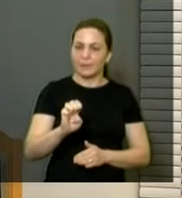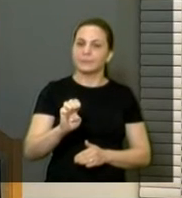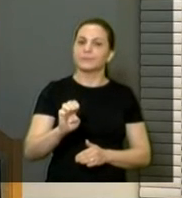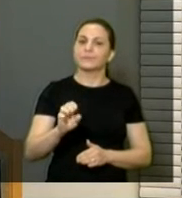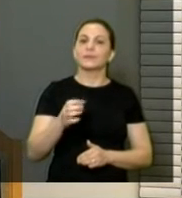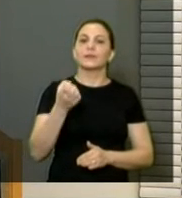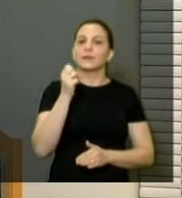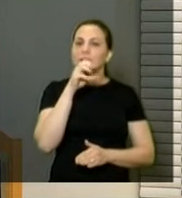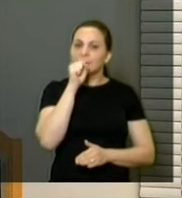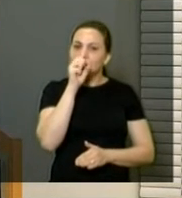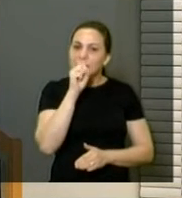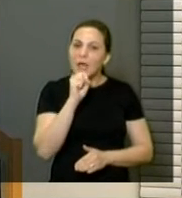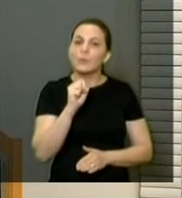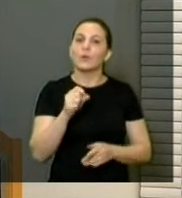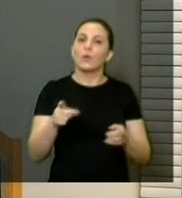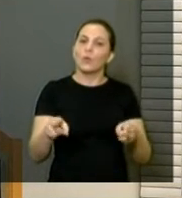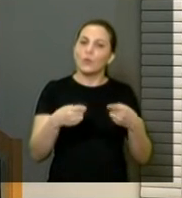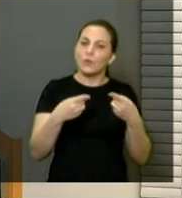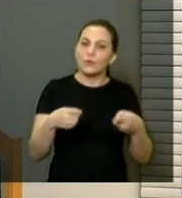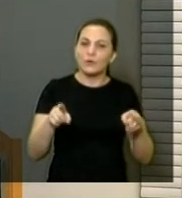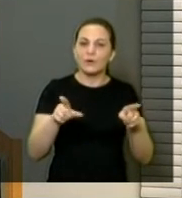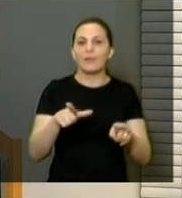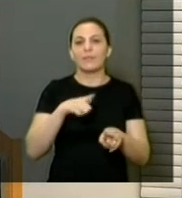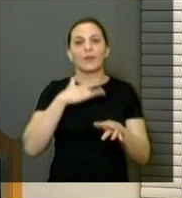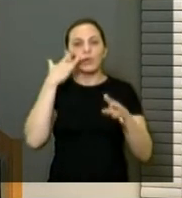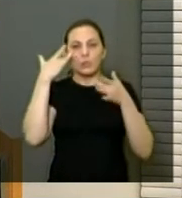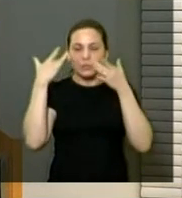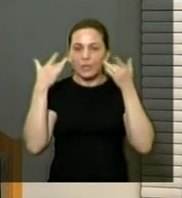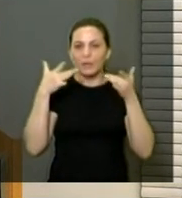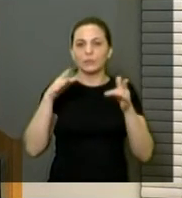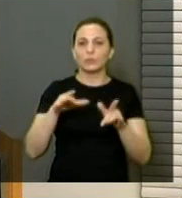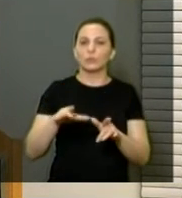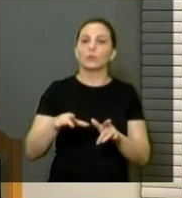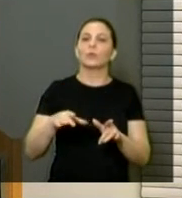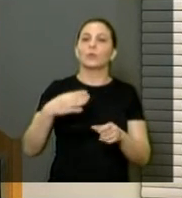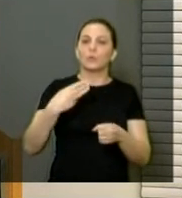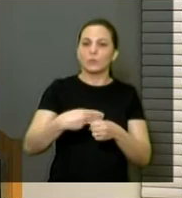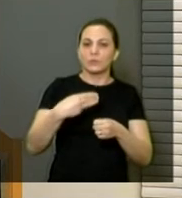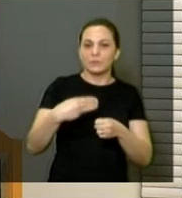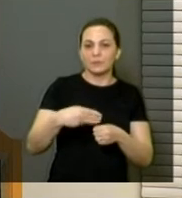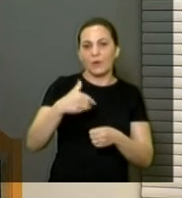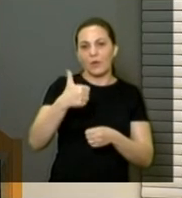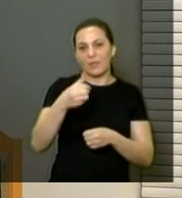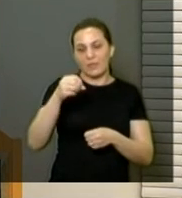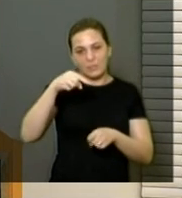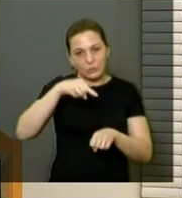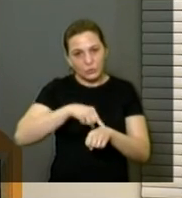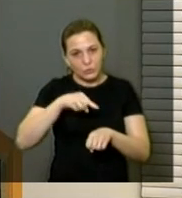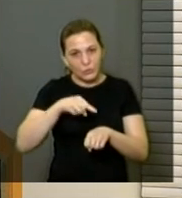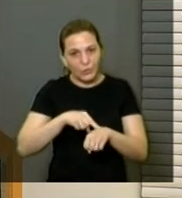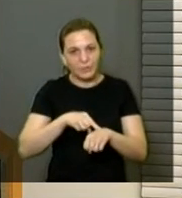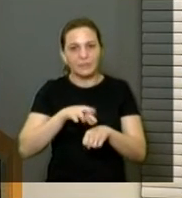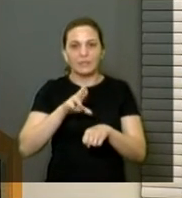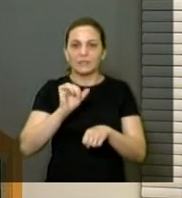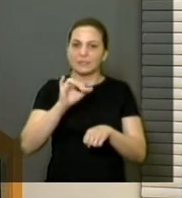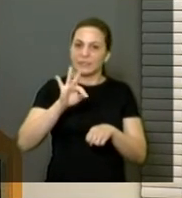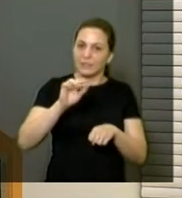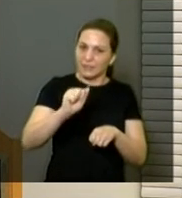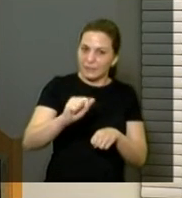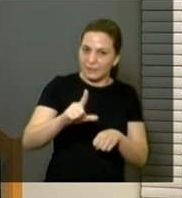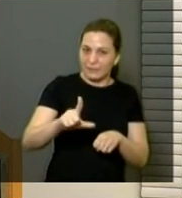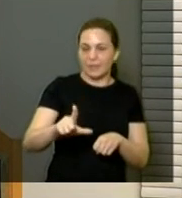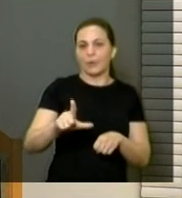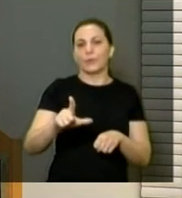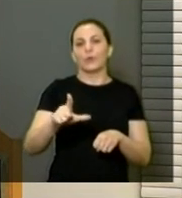estará presente lá no hall do teatro municipal com recital das 10 e no domingo o choro das águas a partir